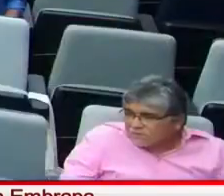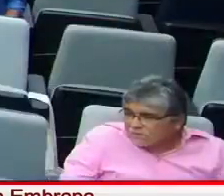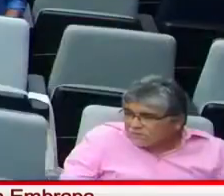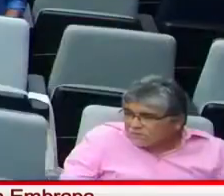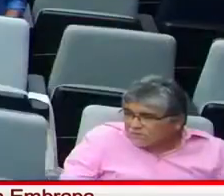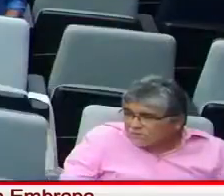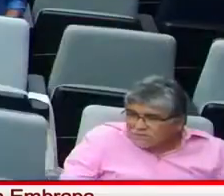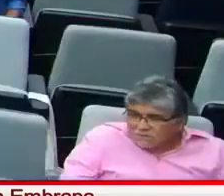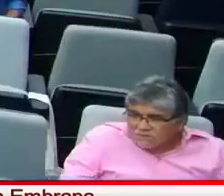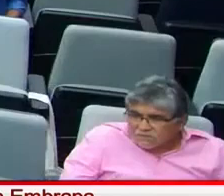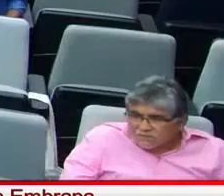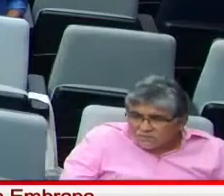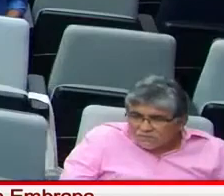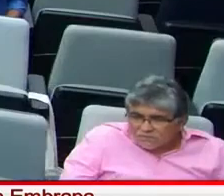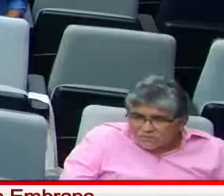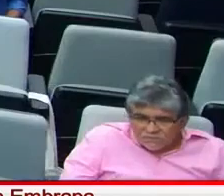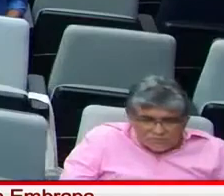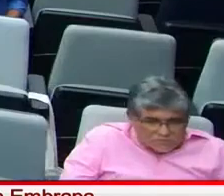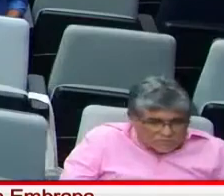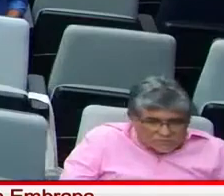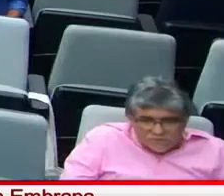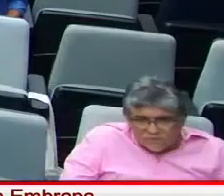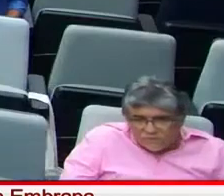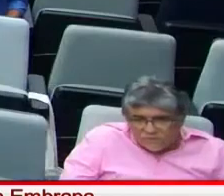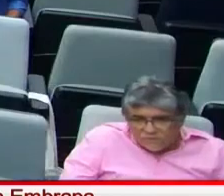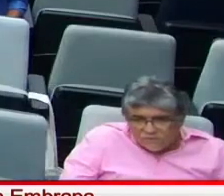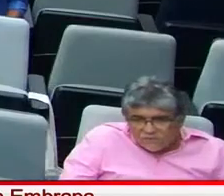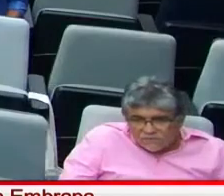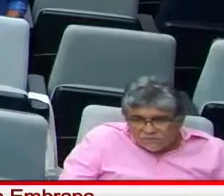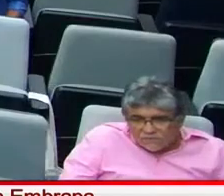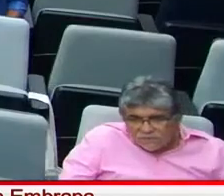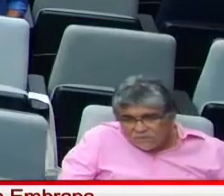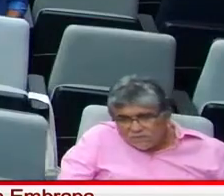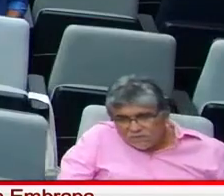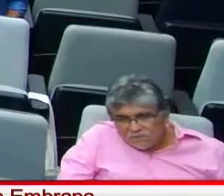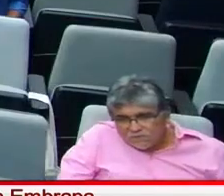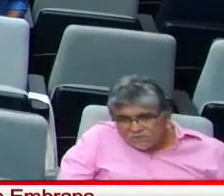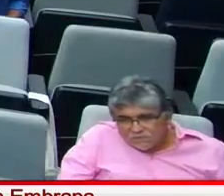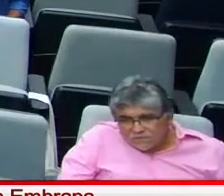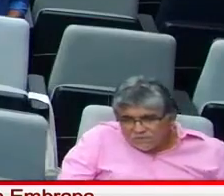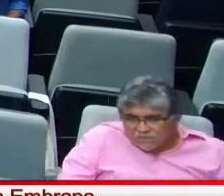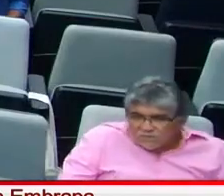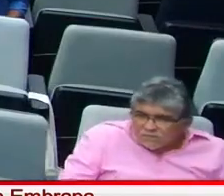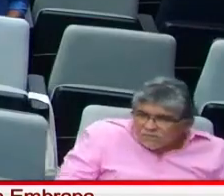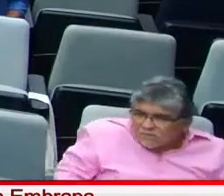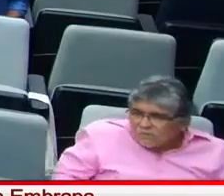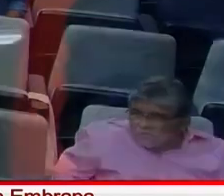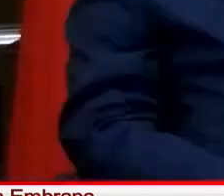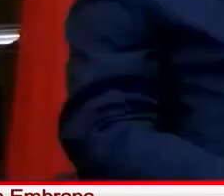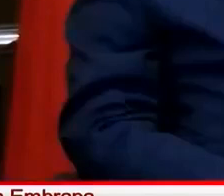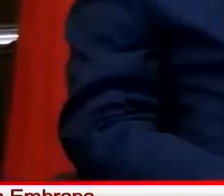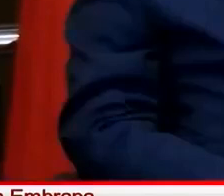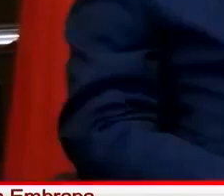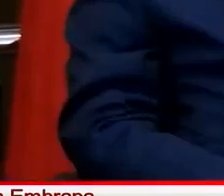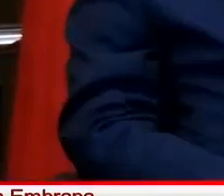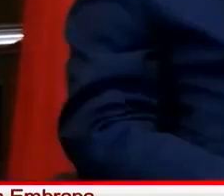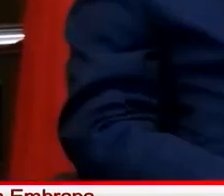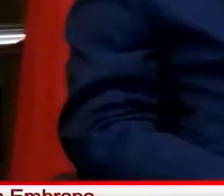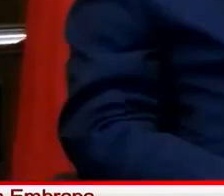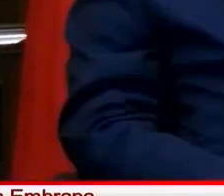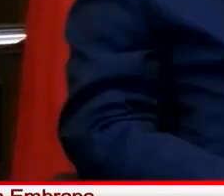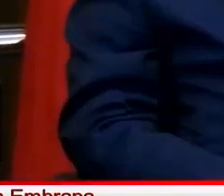de ser cumprido aqui um papel bem na Prefeitura de Belém como secretário de Economia